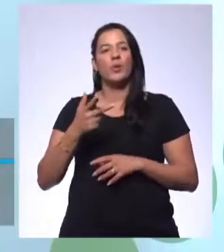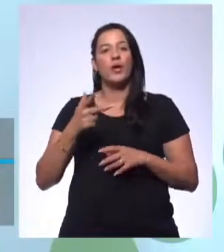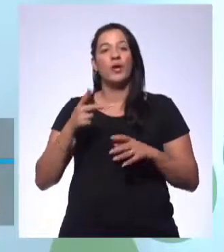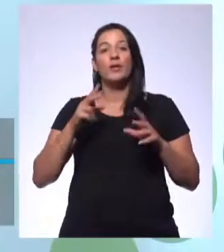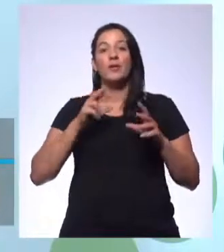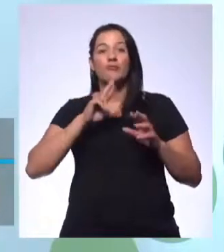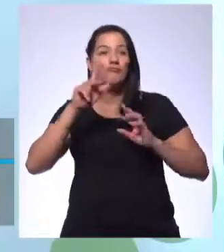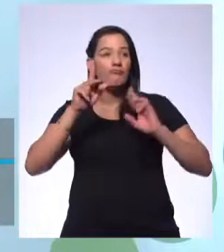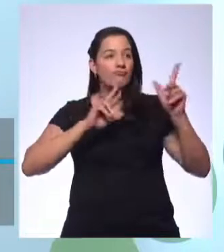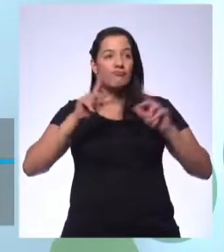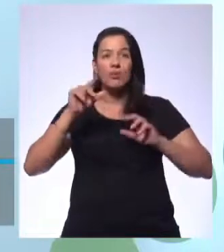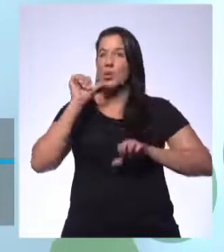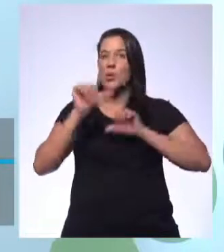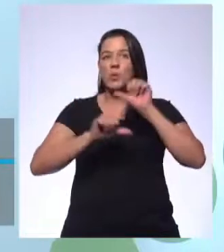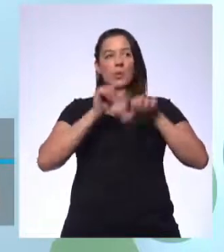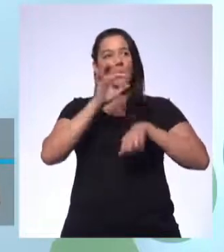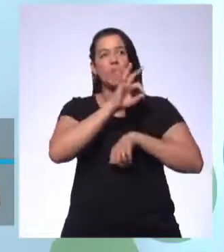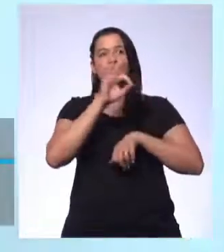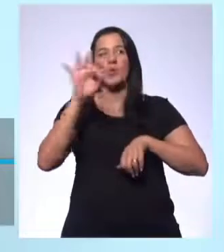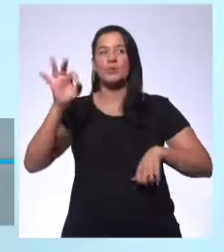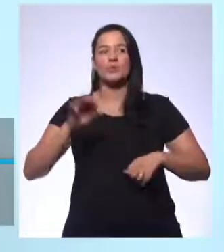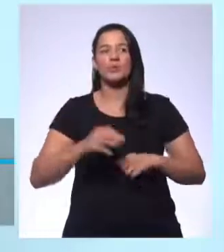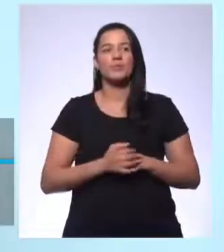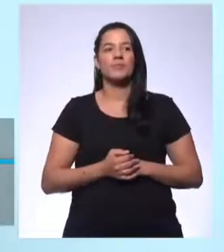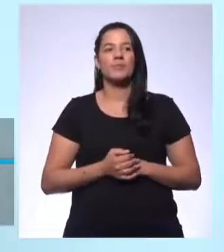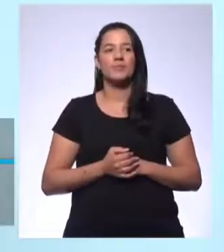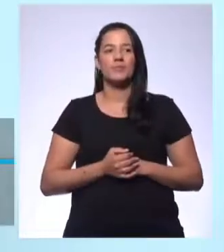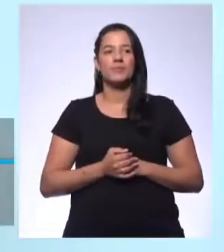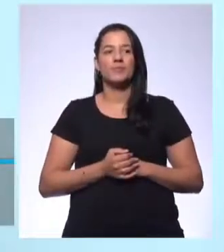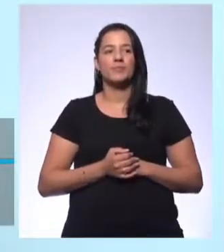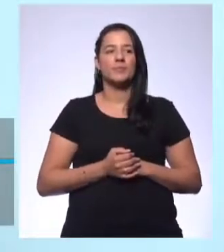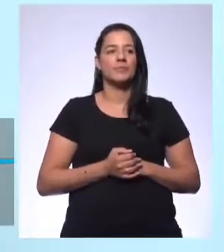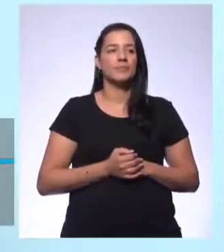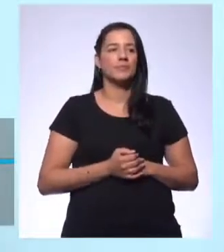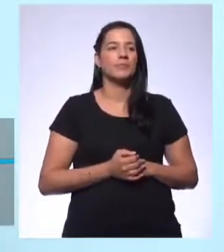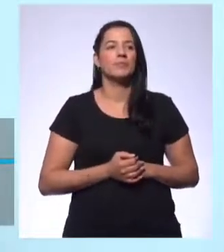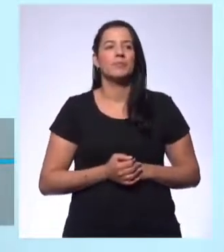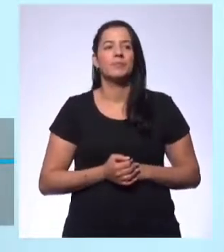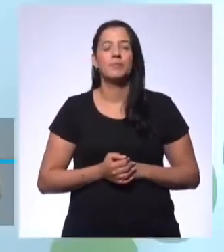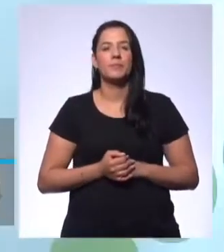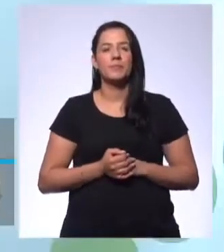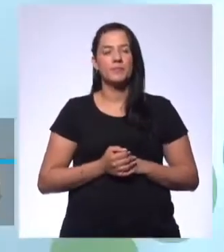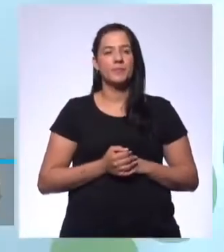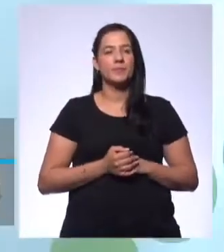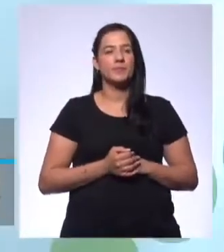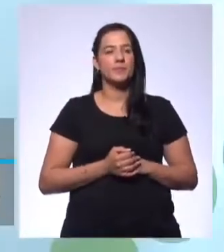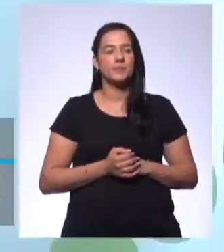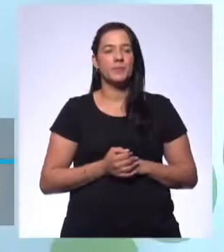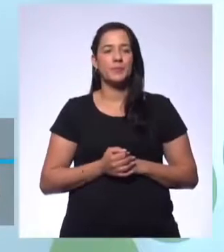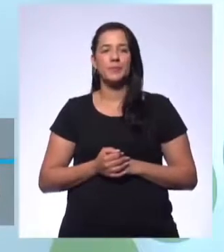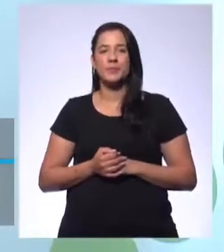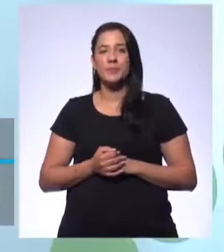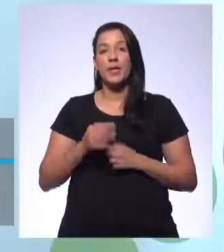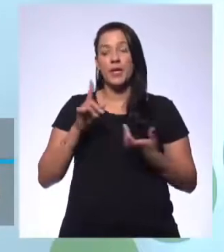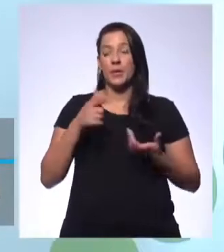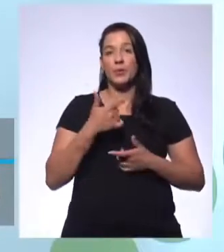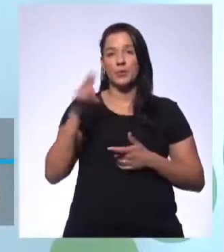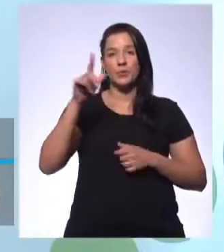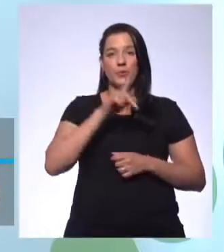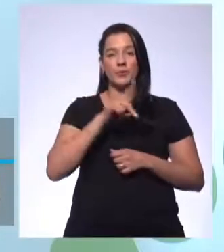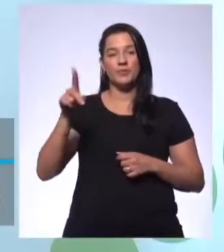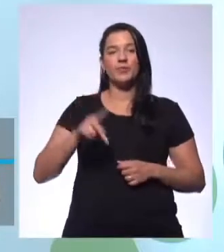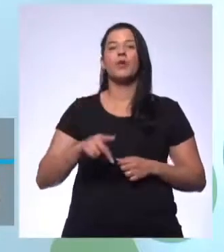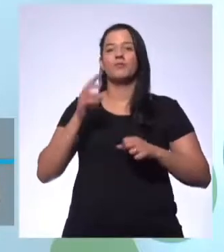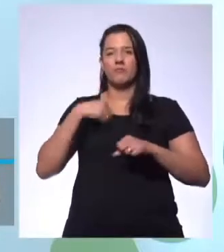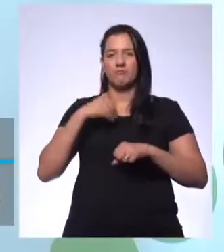são maravilhosos, excelentes, né? Eu também achei os efeitos, gostei bastante dos aqui, efeitos. Olha só, professora, eu indicaria assim porque eu